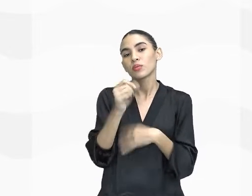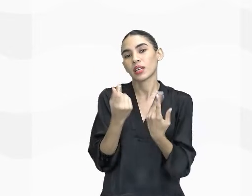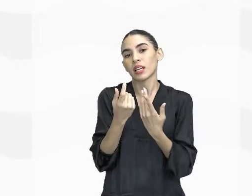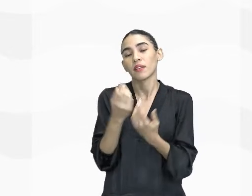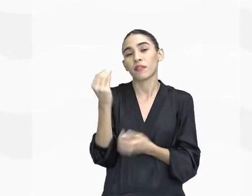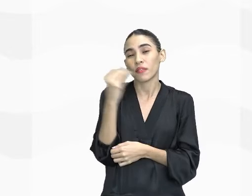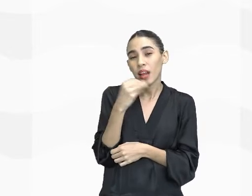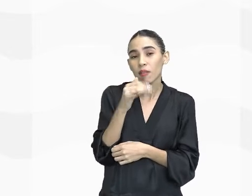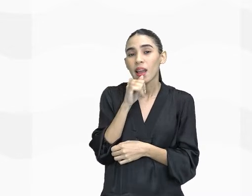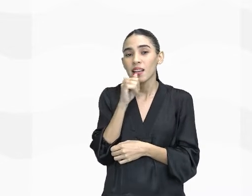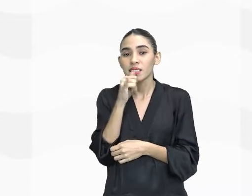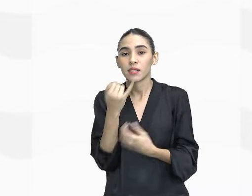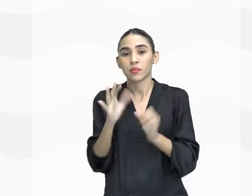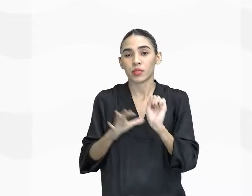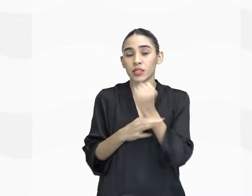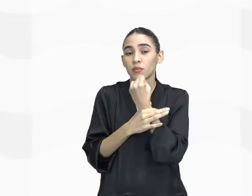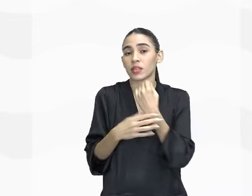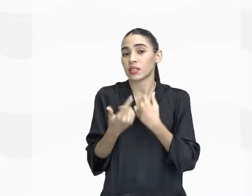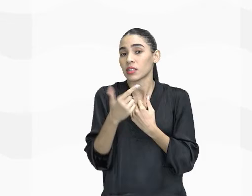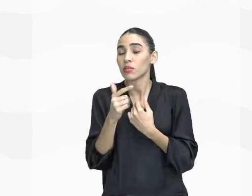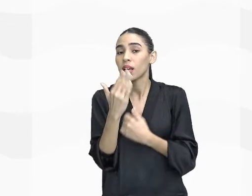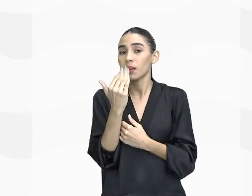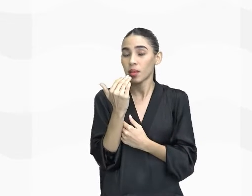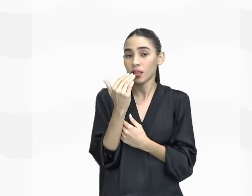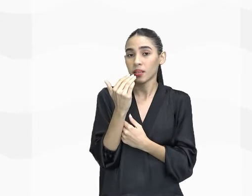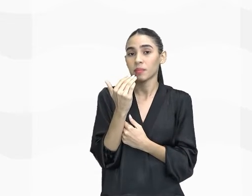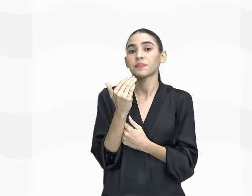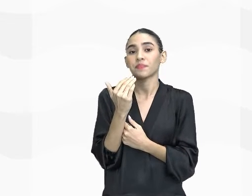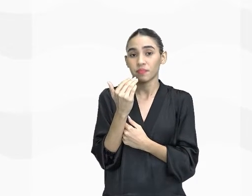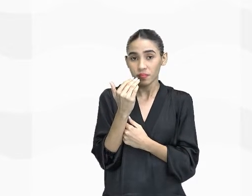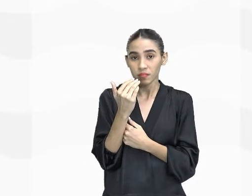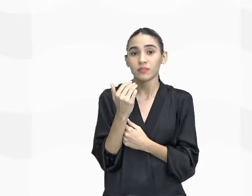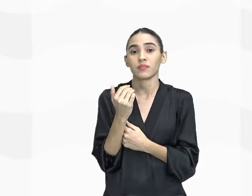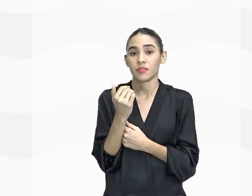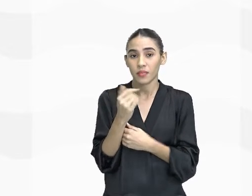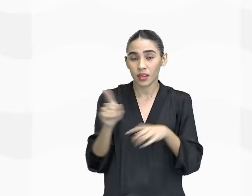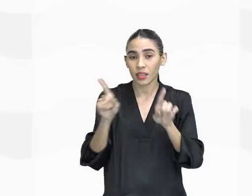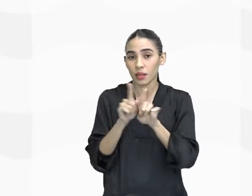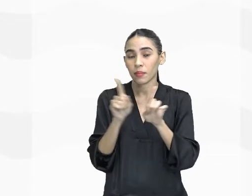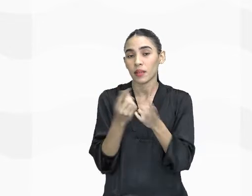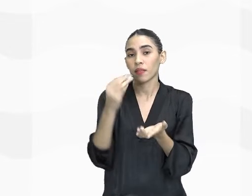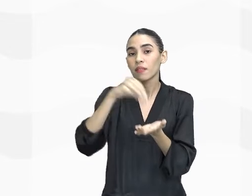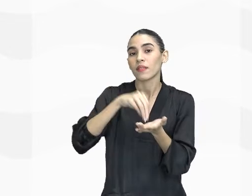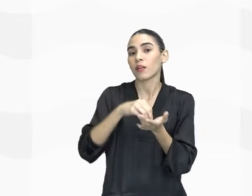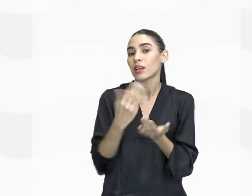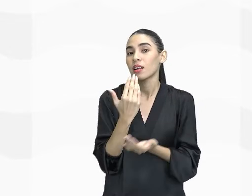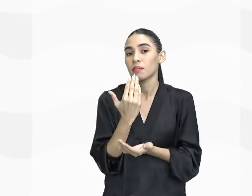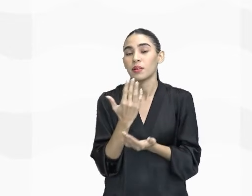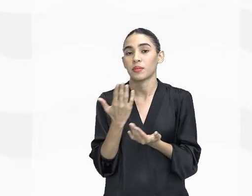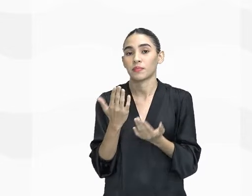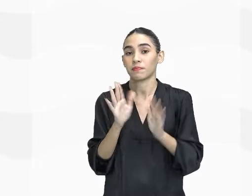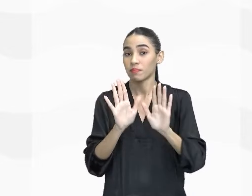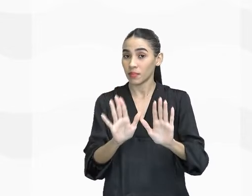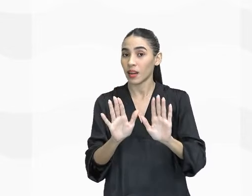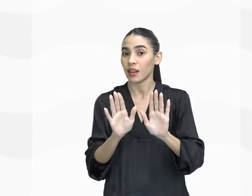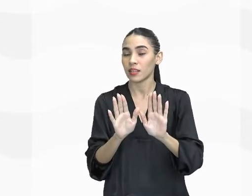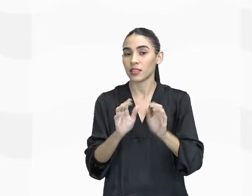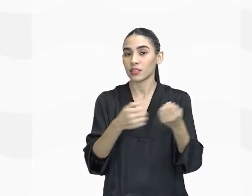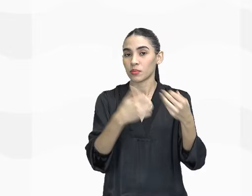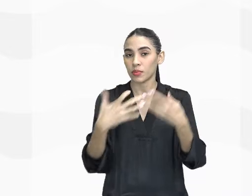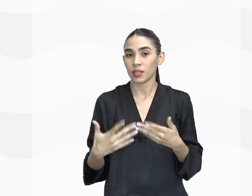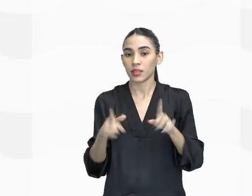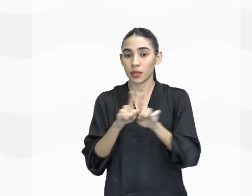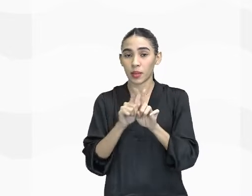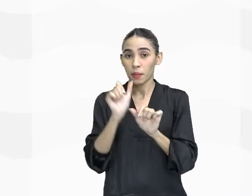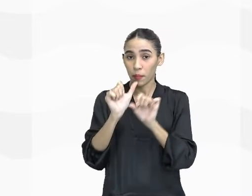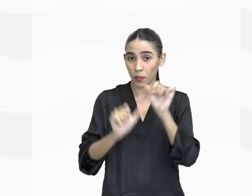quanto a essa questão da insegurança alimentar, né, ou talvez da escassez de alimentos, por exemplo. Mas ainda falando sobre os efeitos das